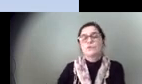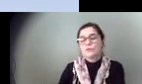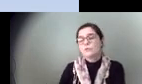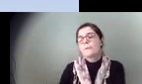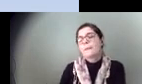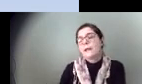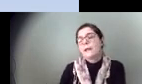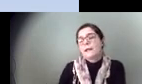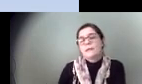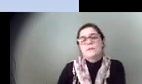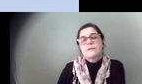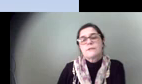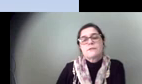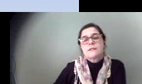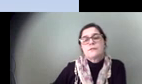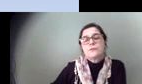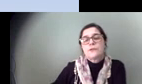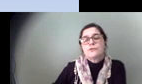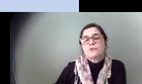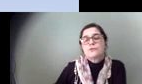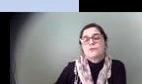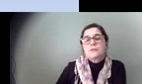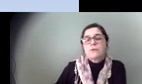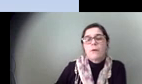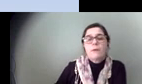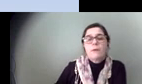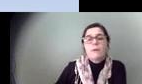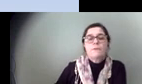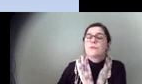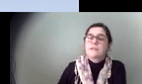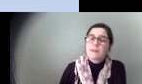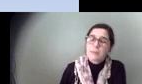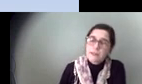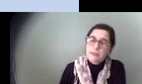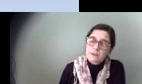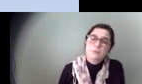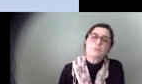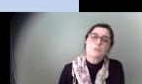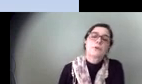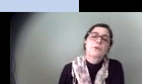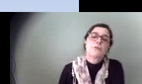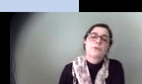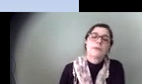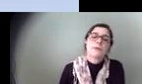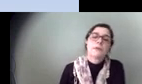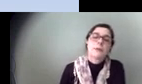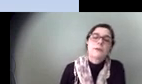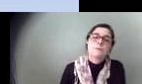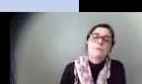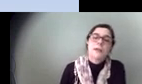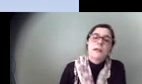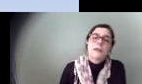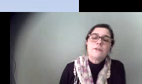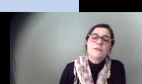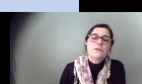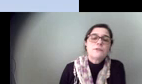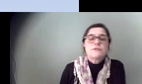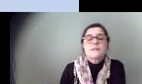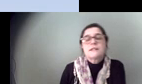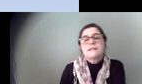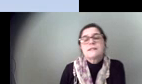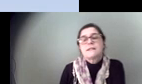Um conjunto que vocês vão estar desenvolvendo junto com a escola, que vão estar aplicando esse protocolo de acompanhamento. E